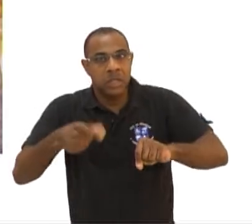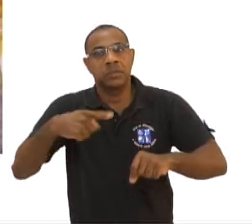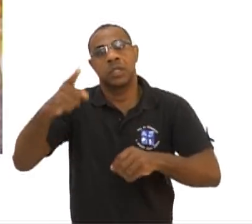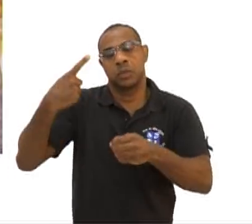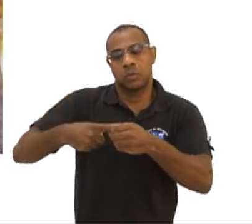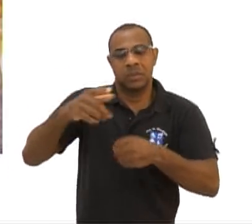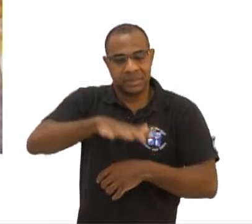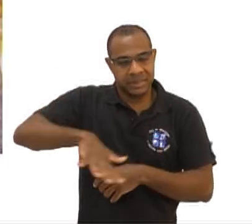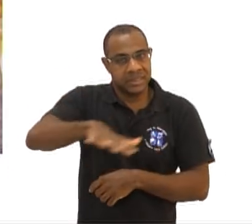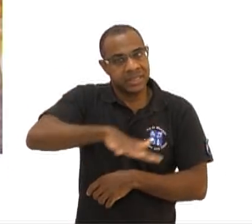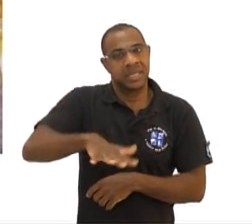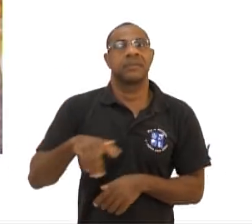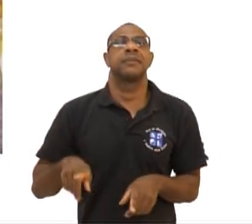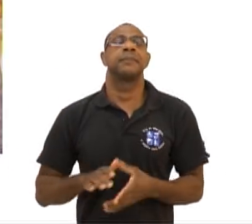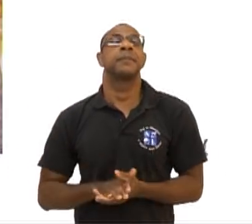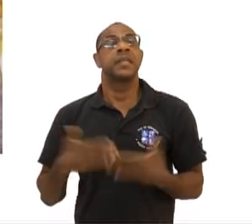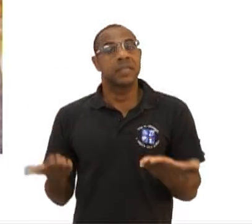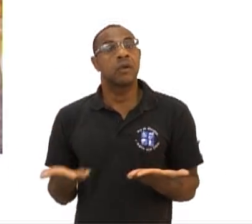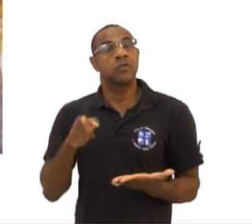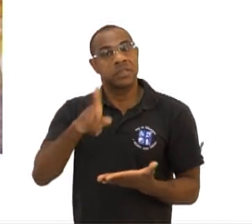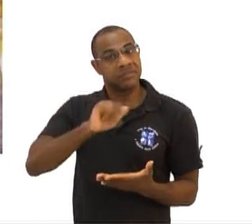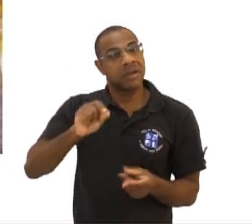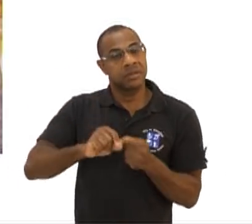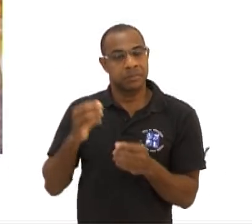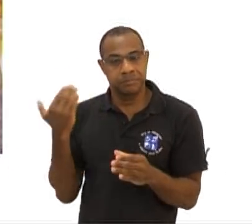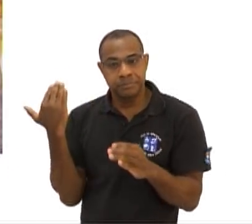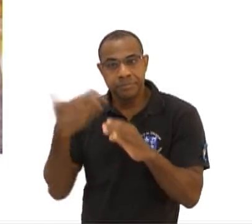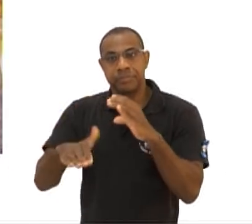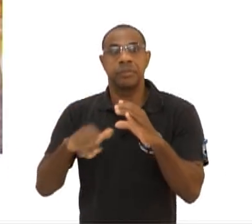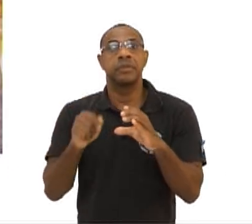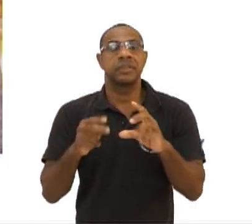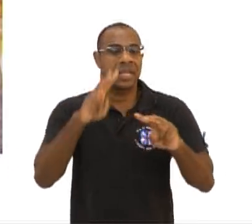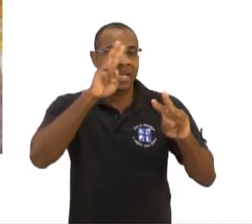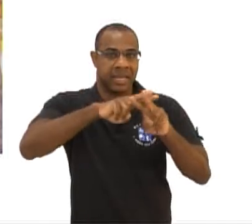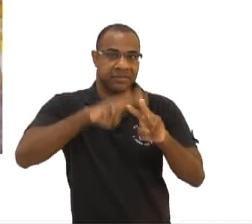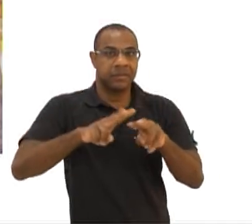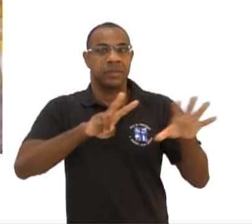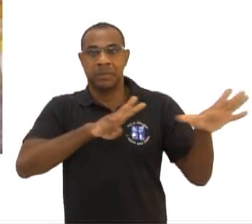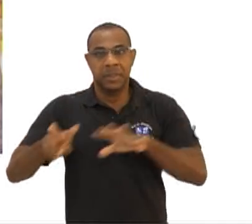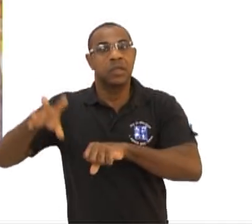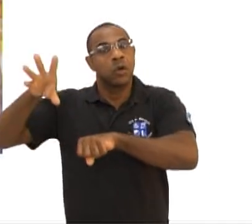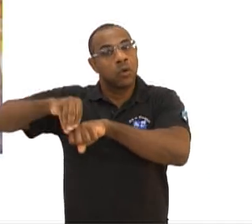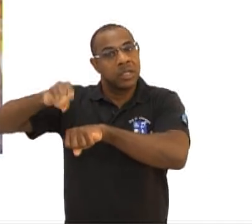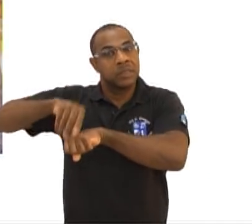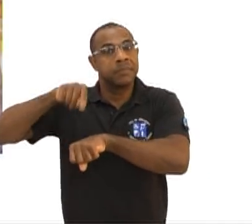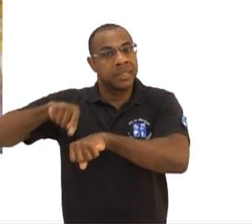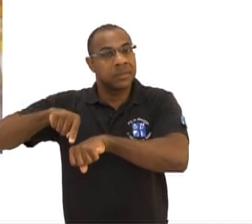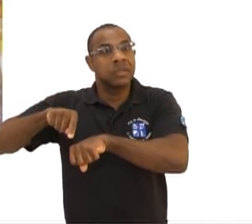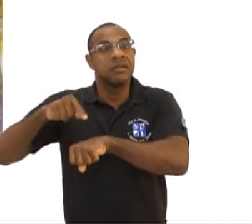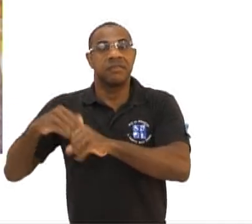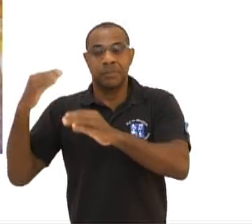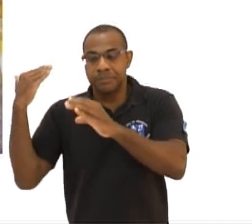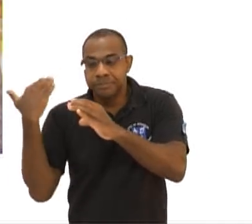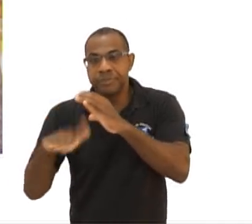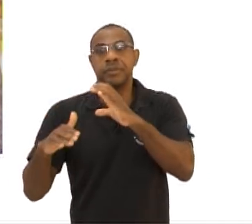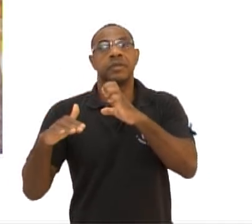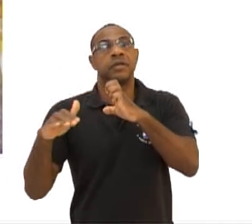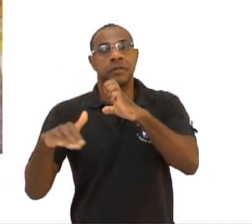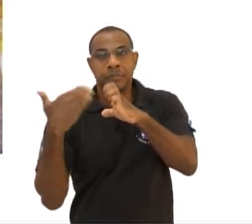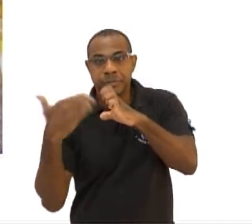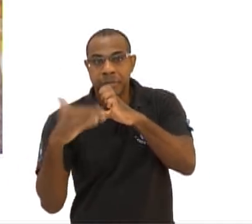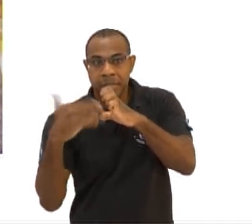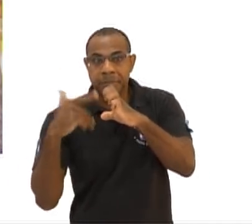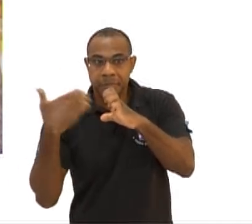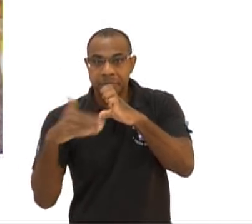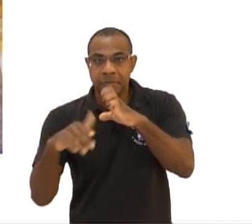sua região, da sua cidade. E aí você vai postar com a hashtag Semana do Conhecimento e vai mandar para o e-mail que vai